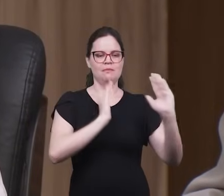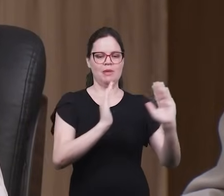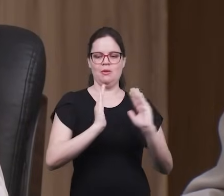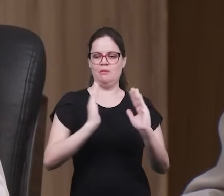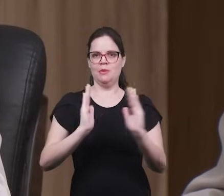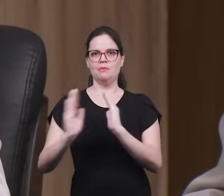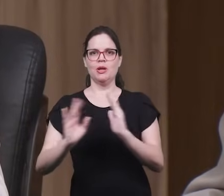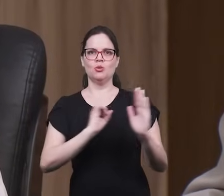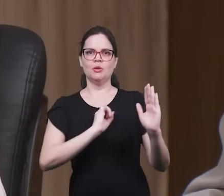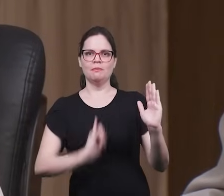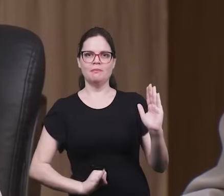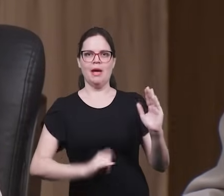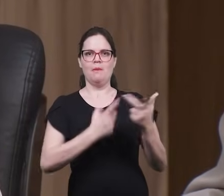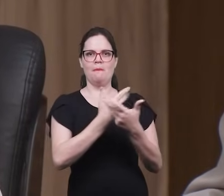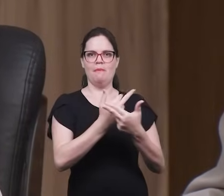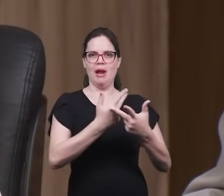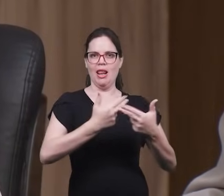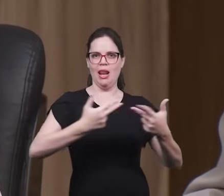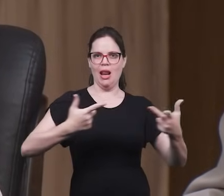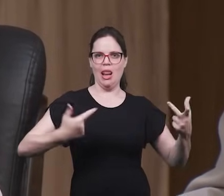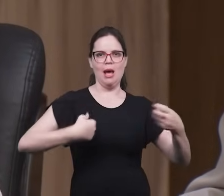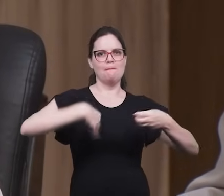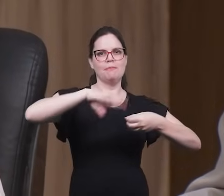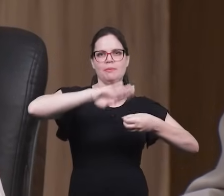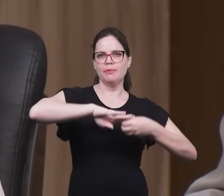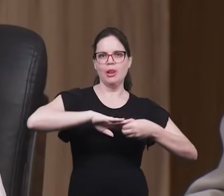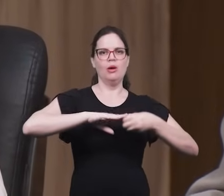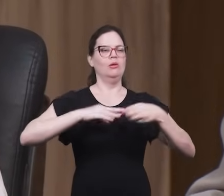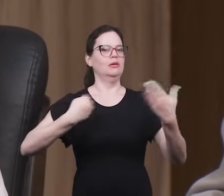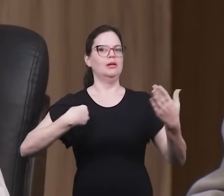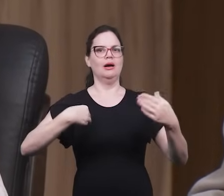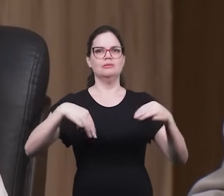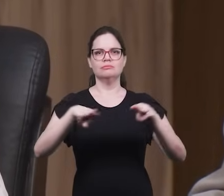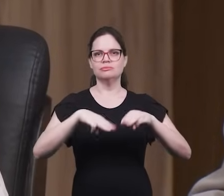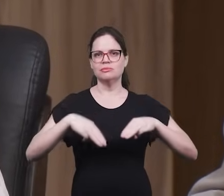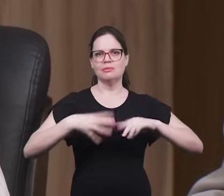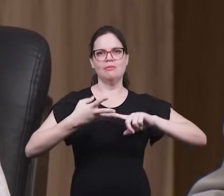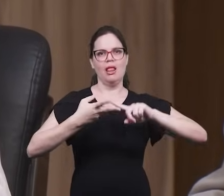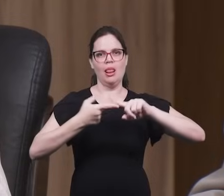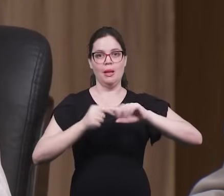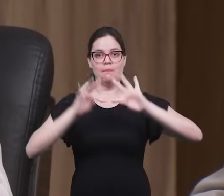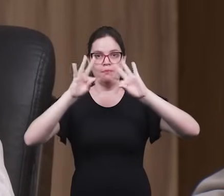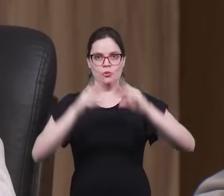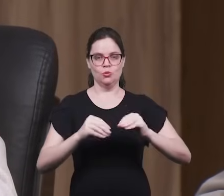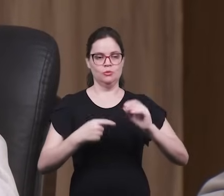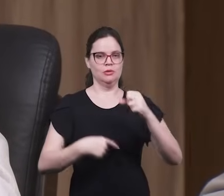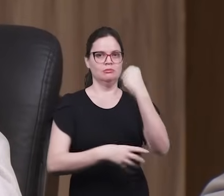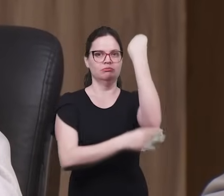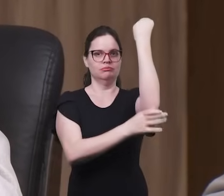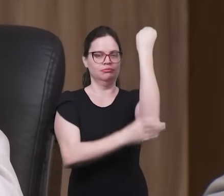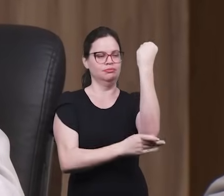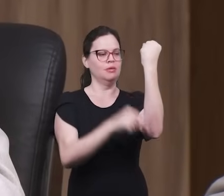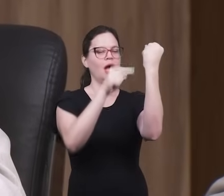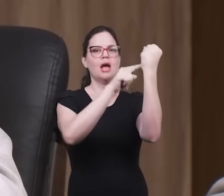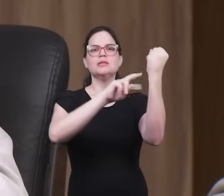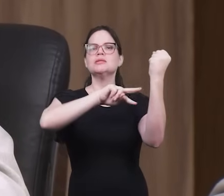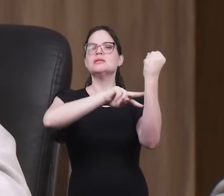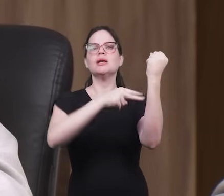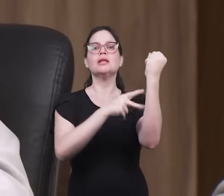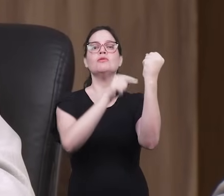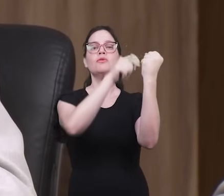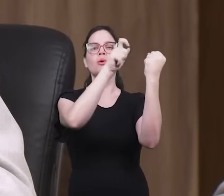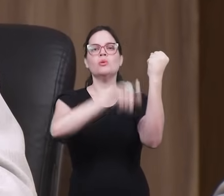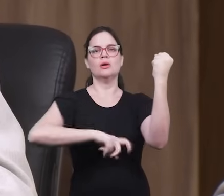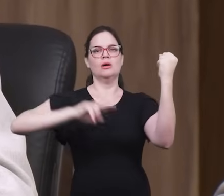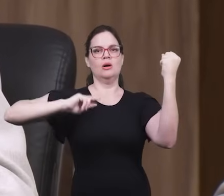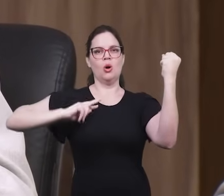representa a aspiração do homem. E quem está por detrás da estátua